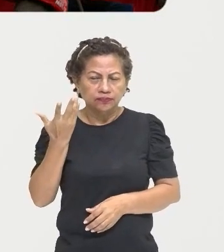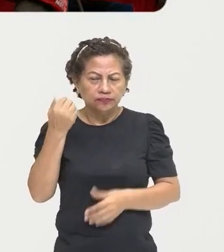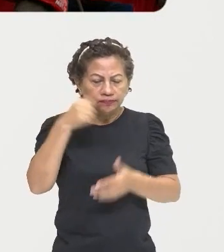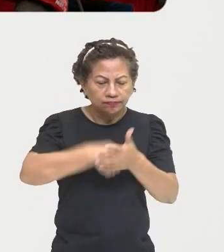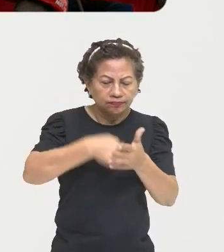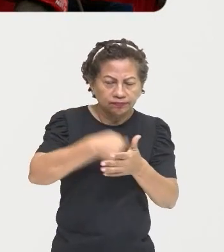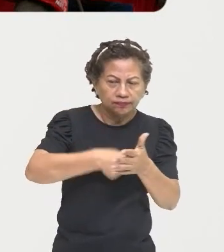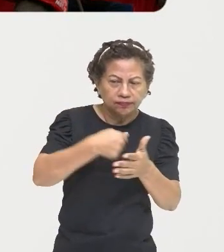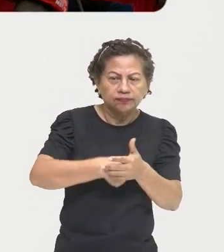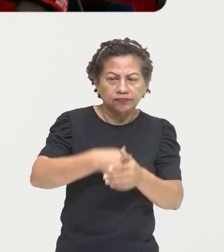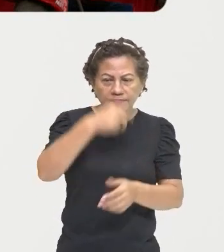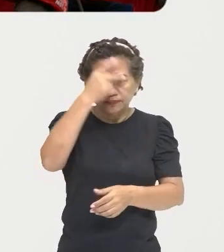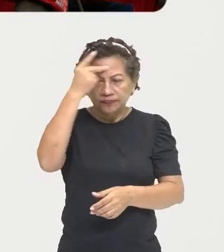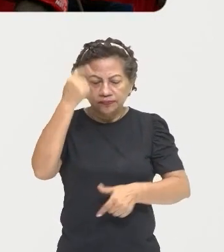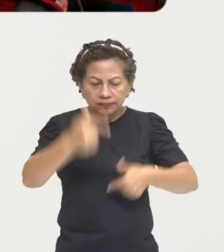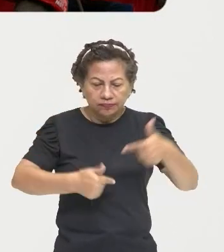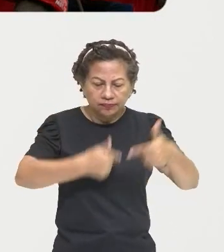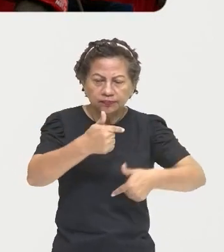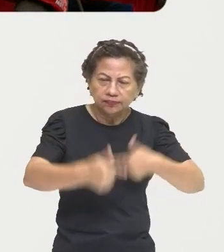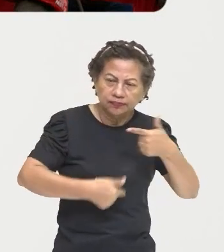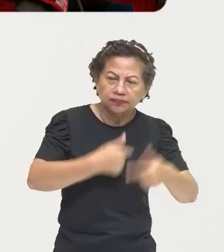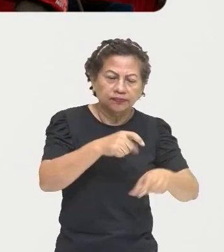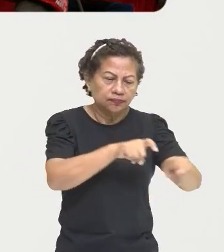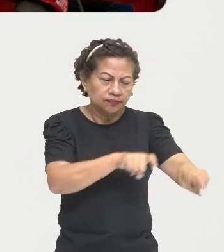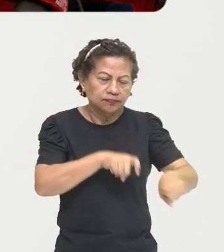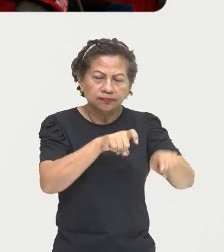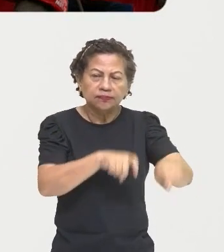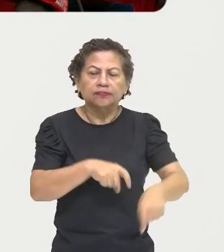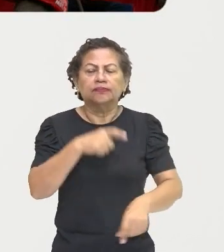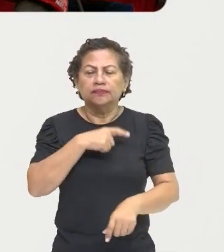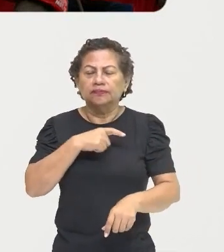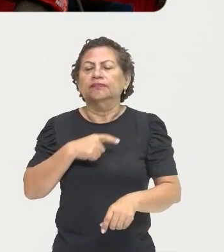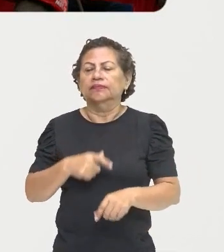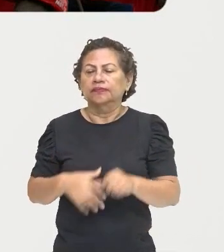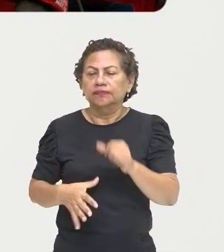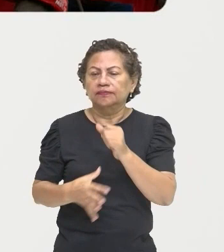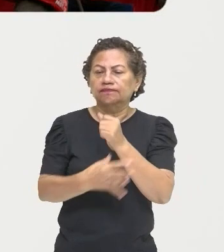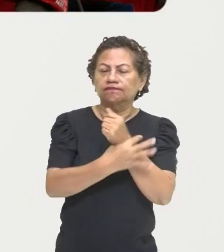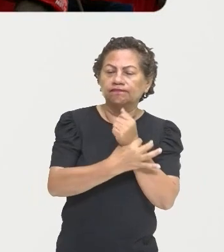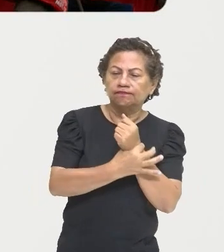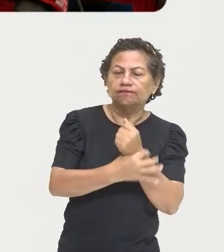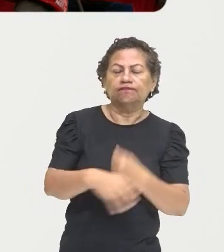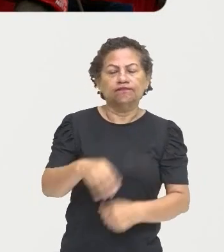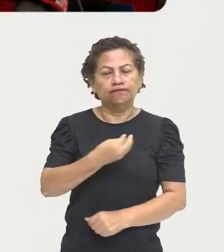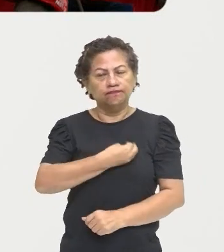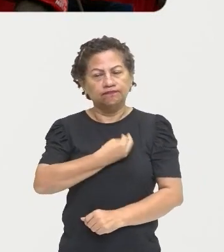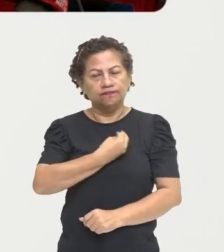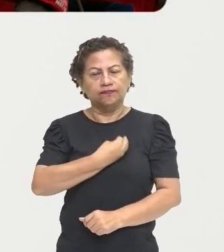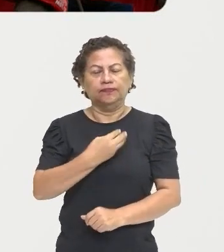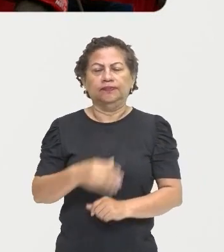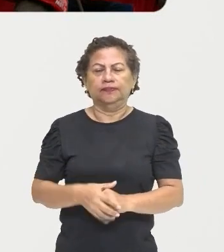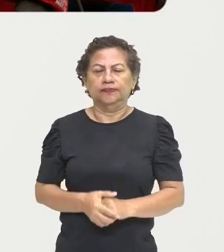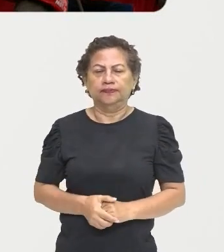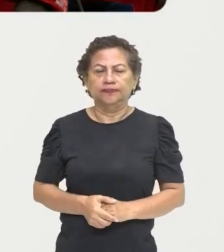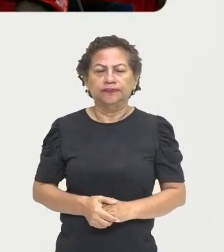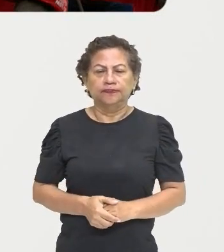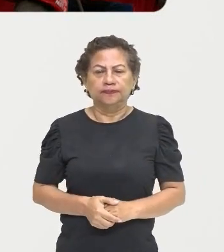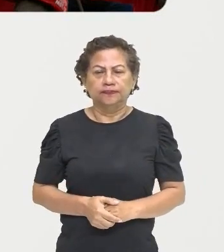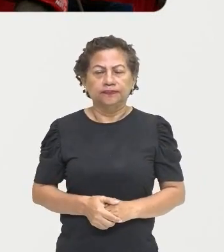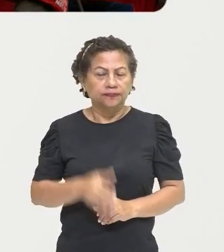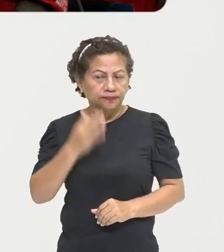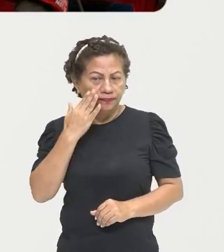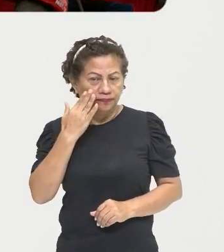campo para conquistas de direitos ou para garantir a sua sobrevivência, tá certo? Nós temos aqui as